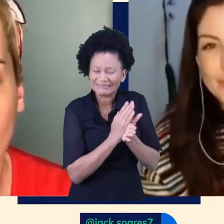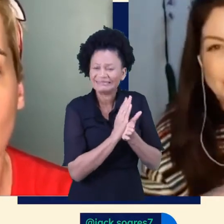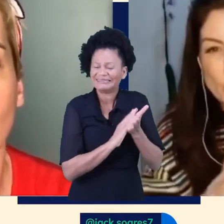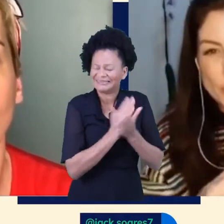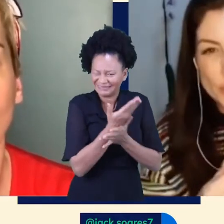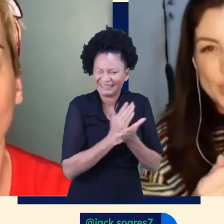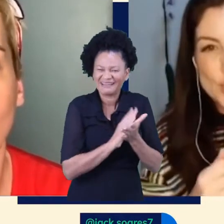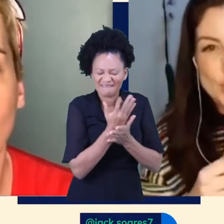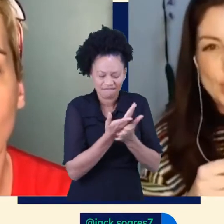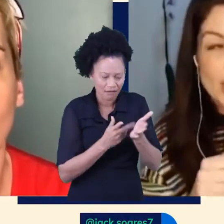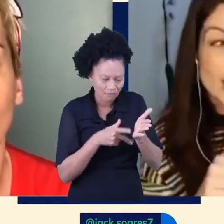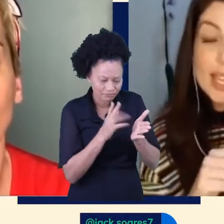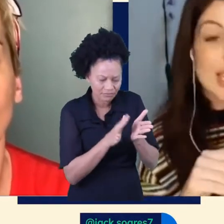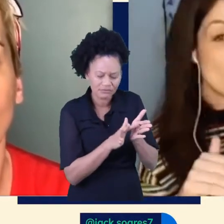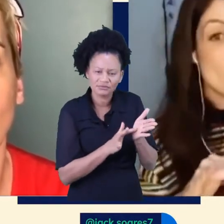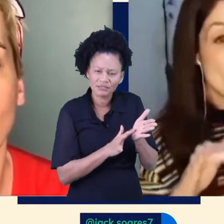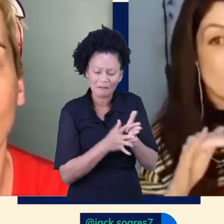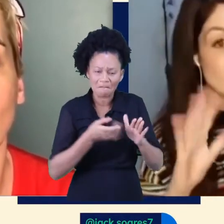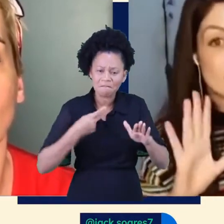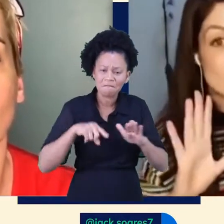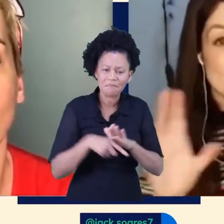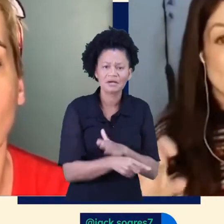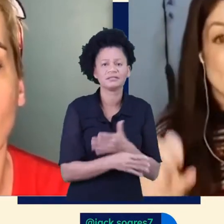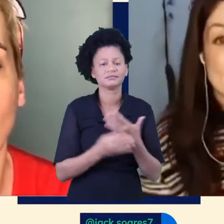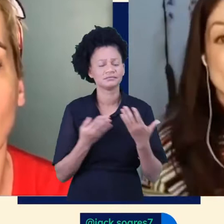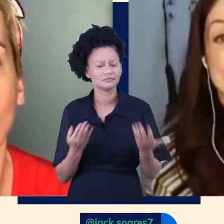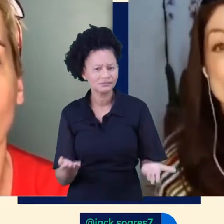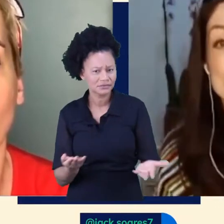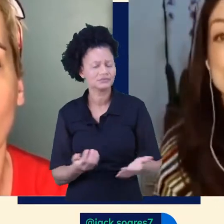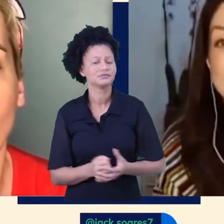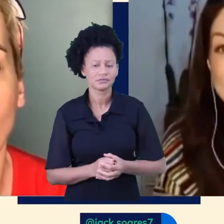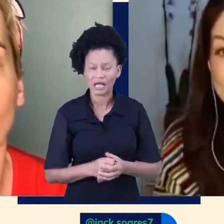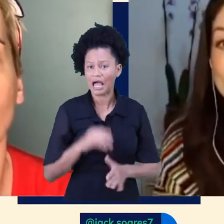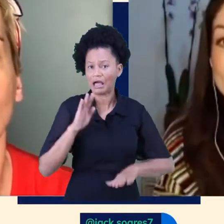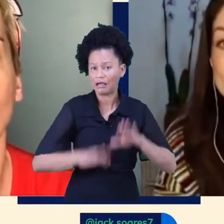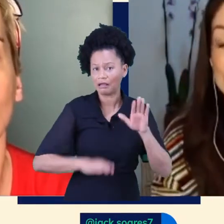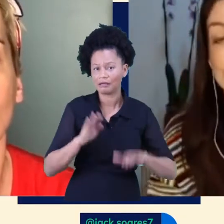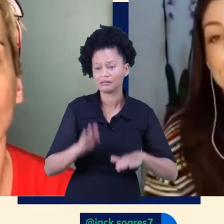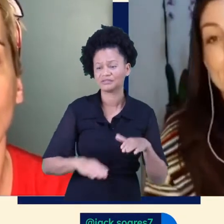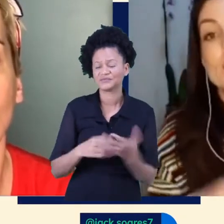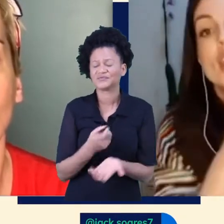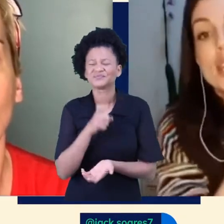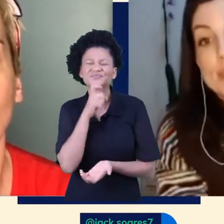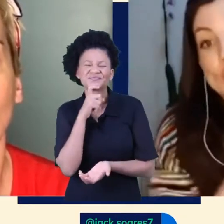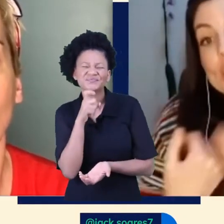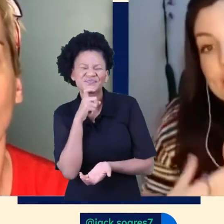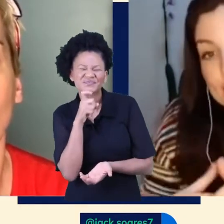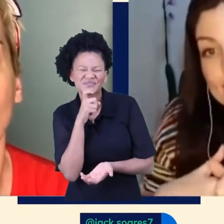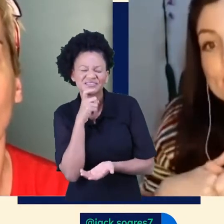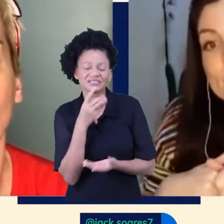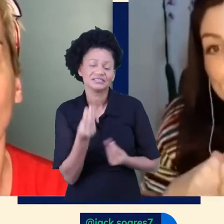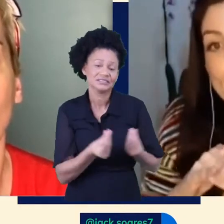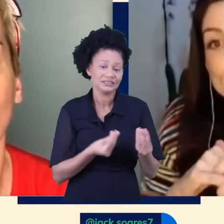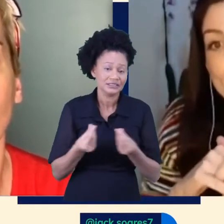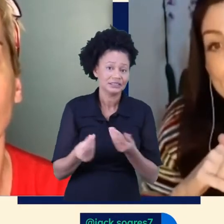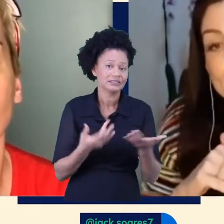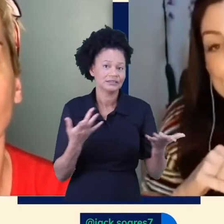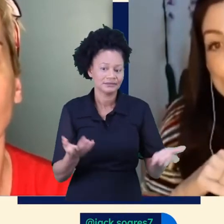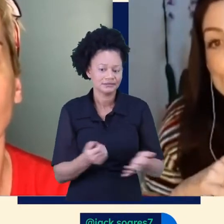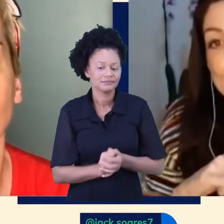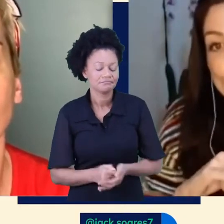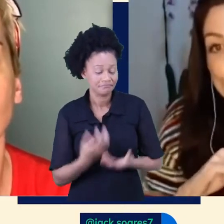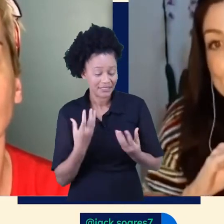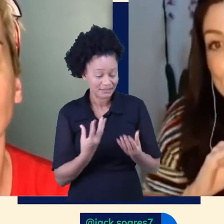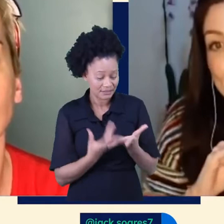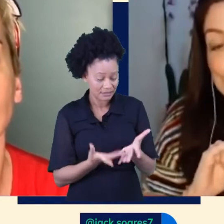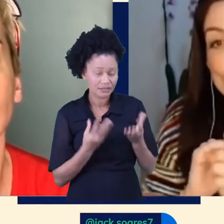né, profundo que a gente tem, incomoda. Às vezes está mais frio e a gente sente aquela sensibilidade. Imagine essa sensibilidade nas